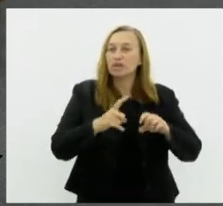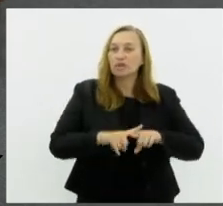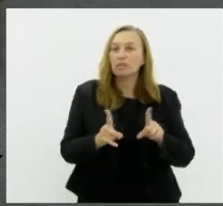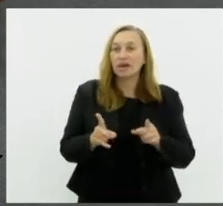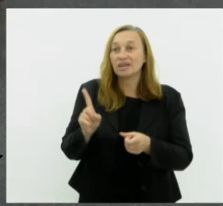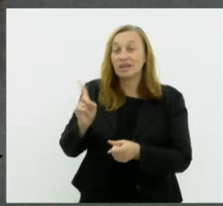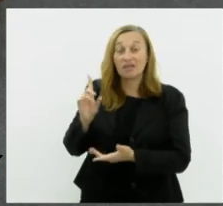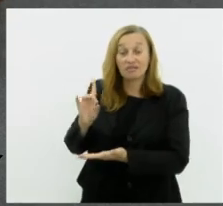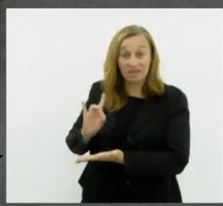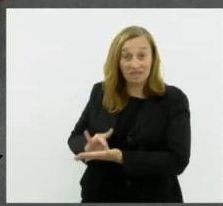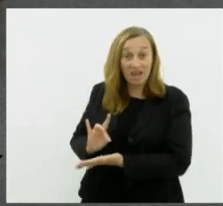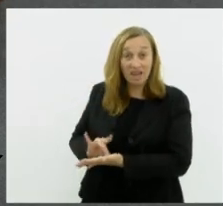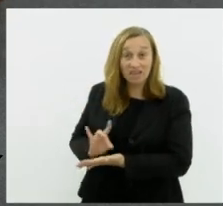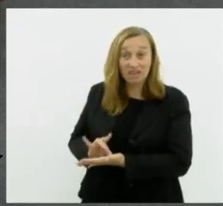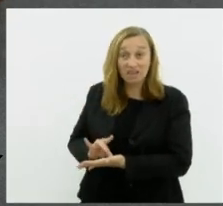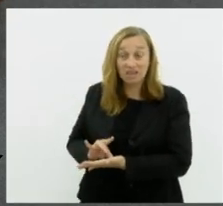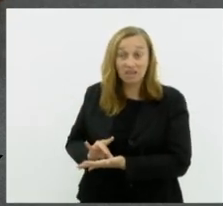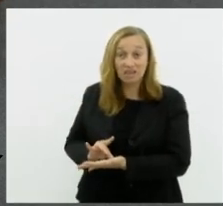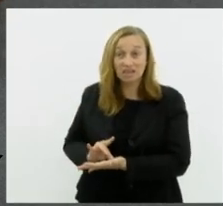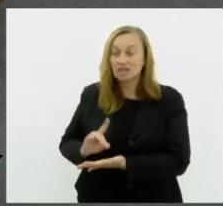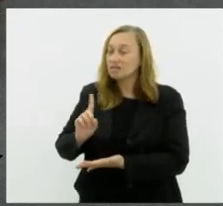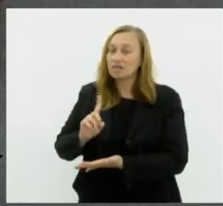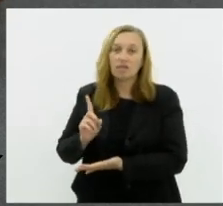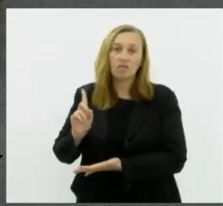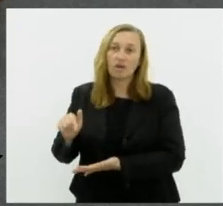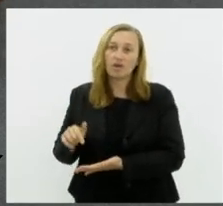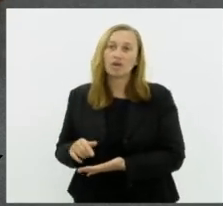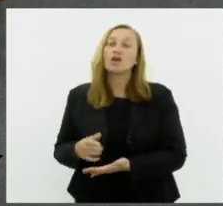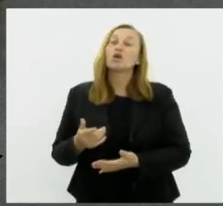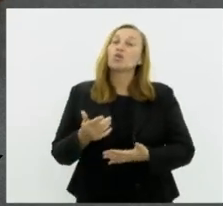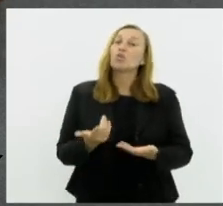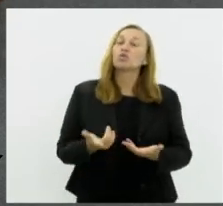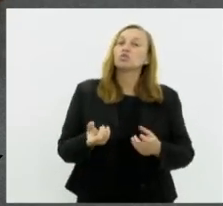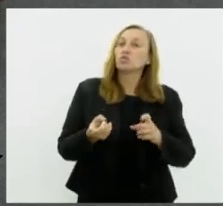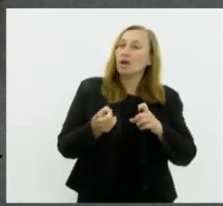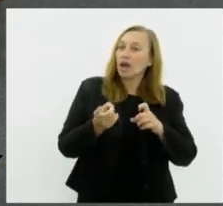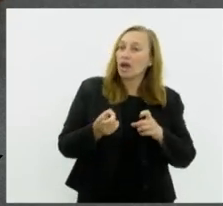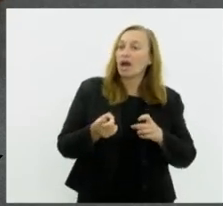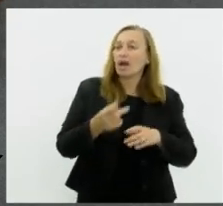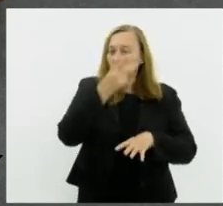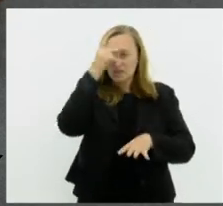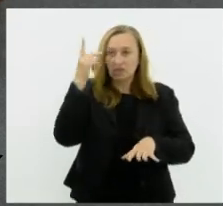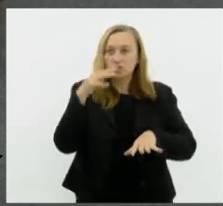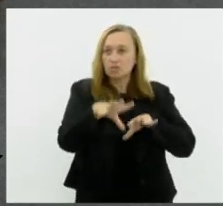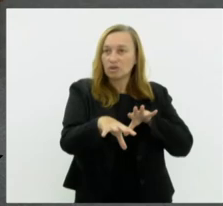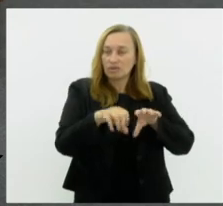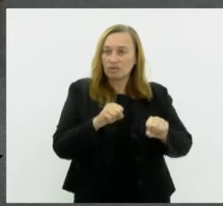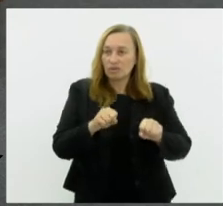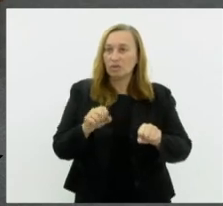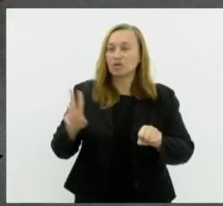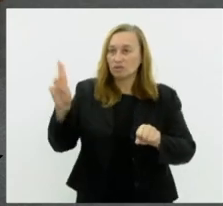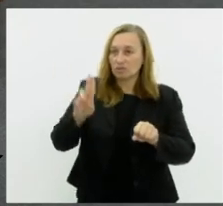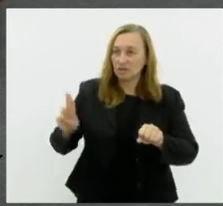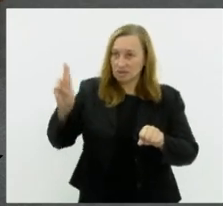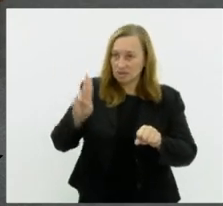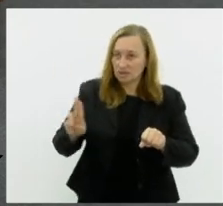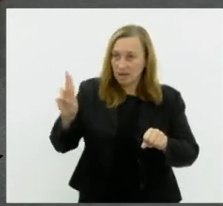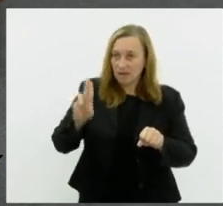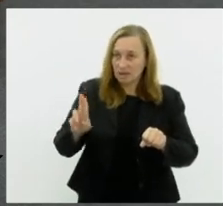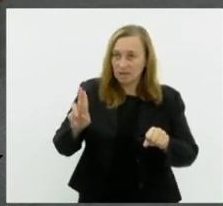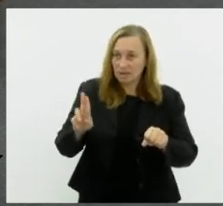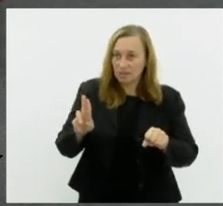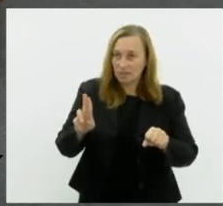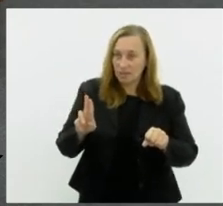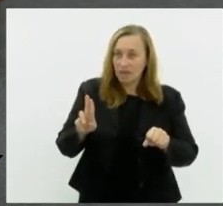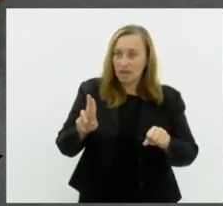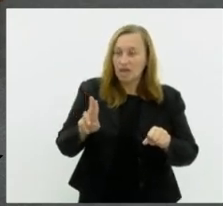generalista. Obviamente que o indivíduo, quando sai da faculdade de medicina e obtém o seu CRM, ele está apto a praticar qualquer ato médico.